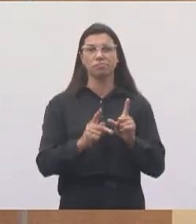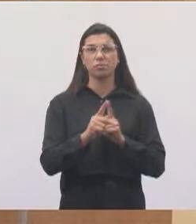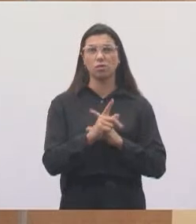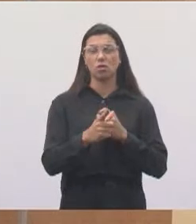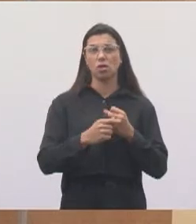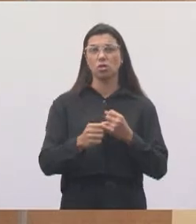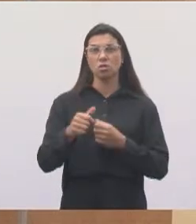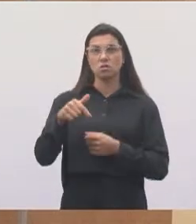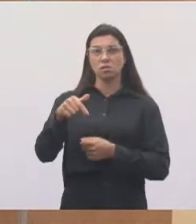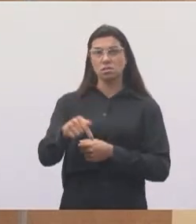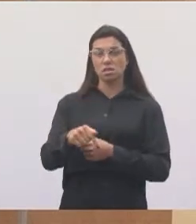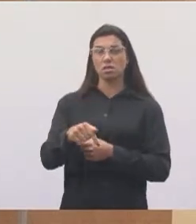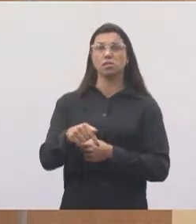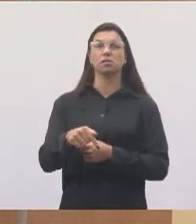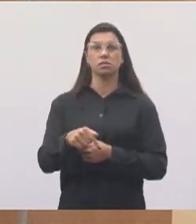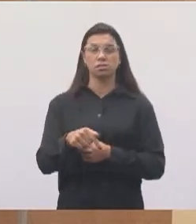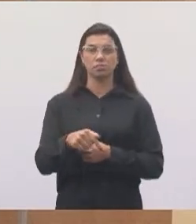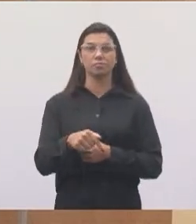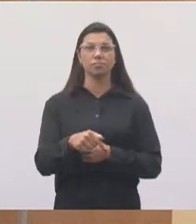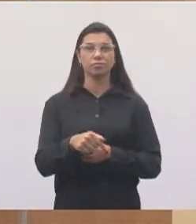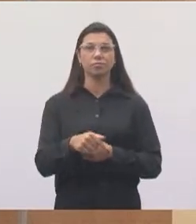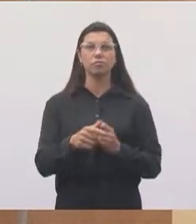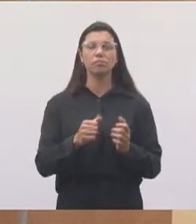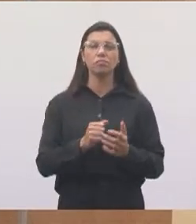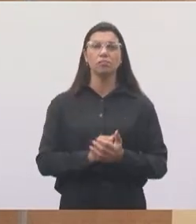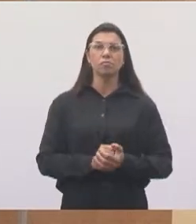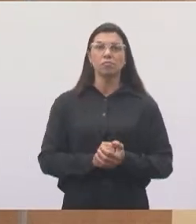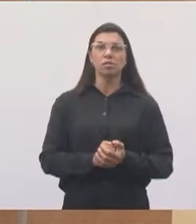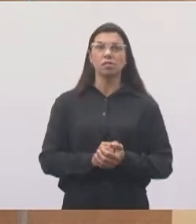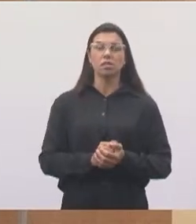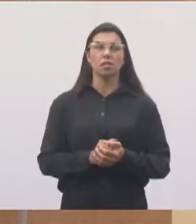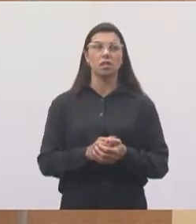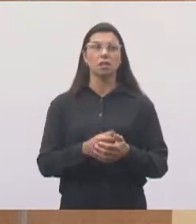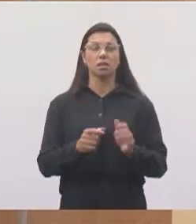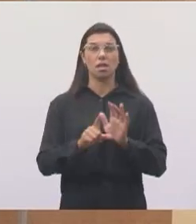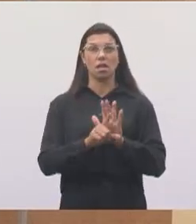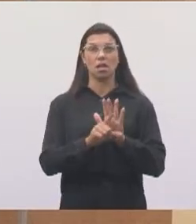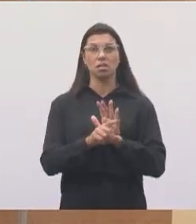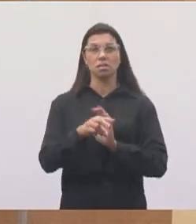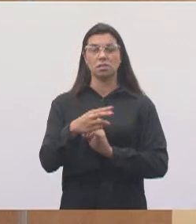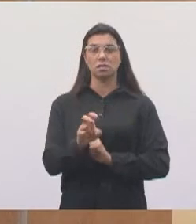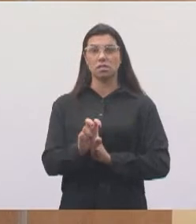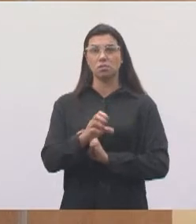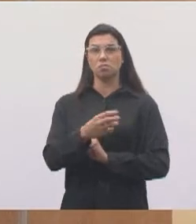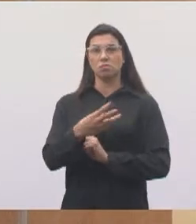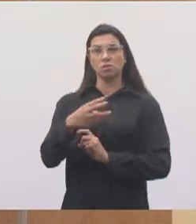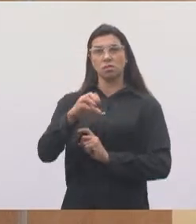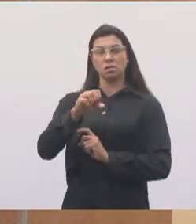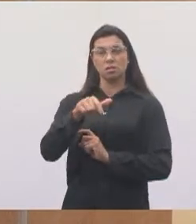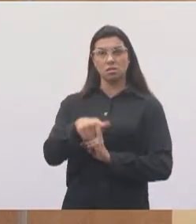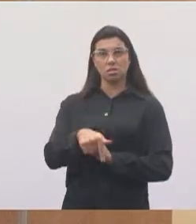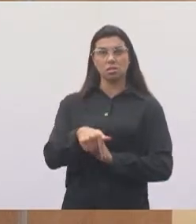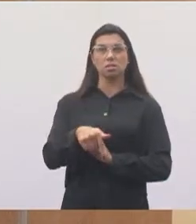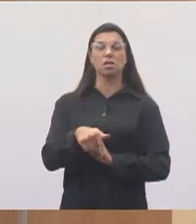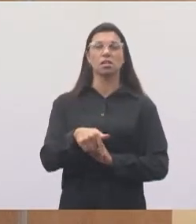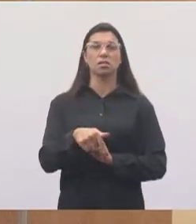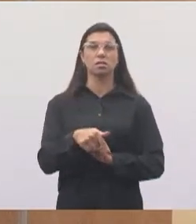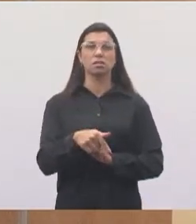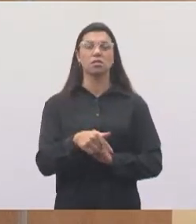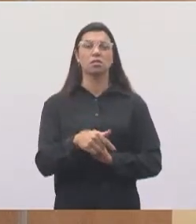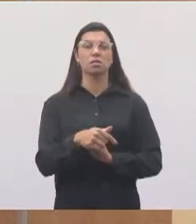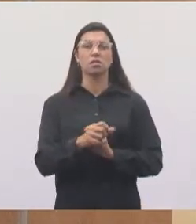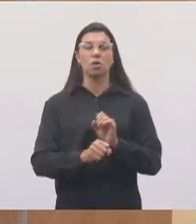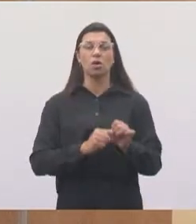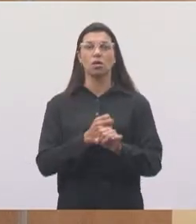artigo 7º, inciso 2 e ano 1 da Lei nº 5.307, de 2008, deve